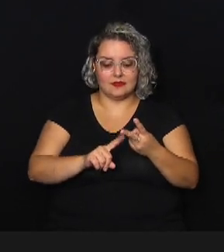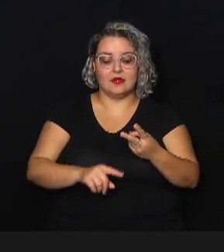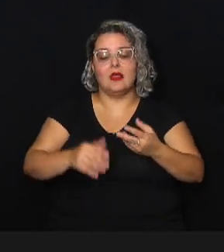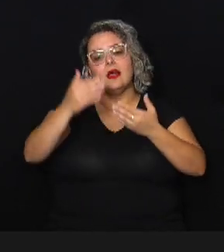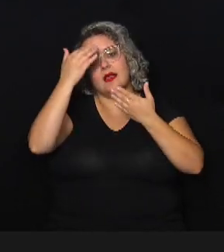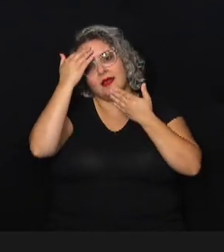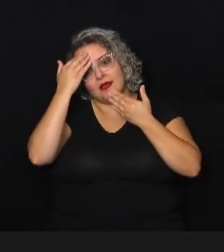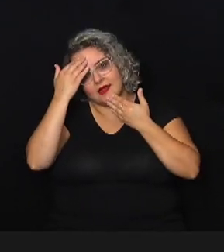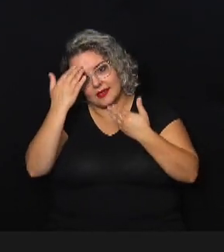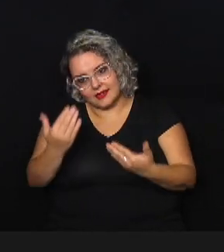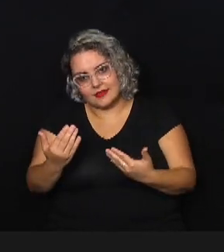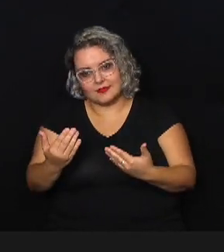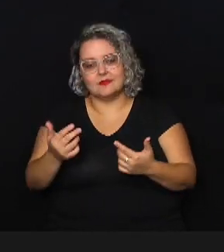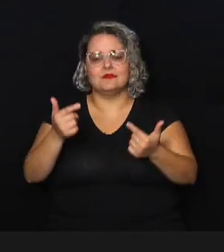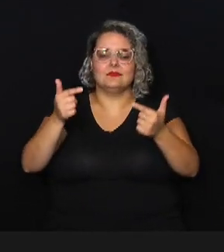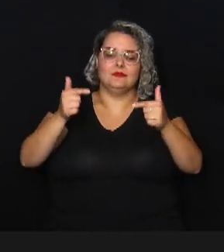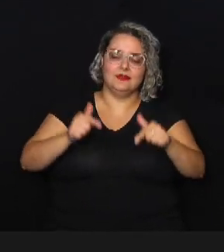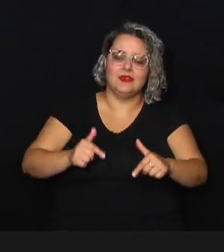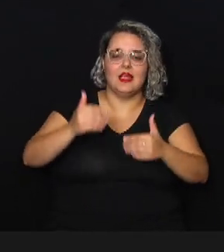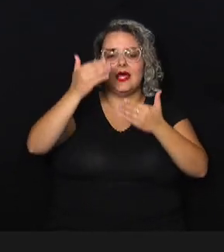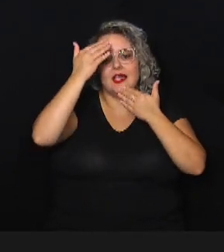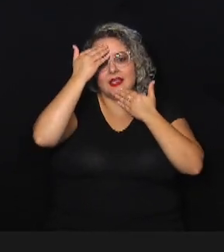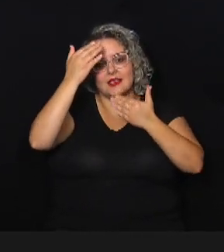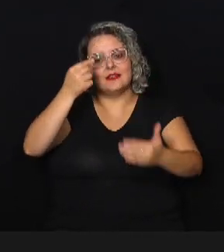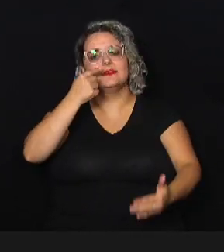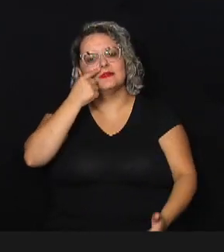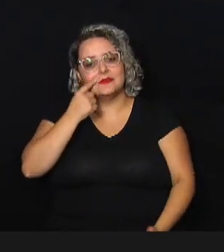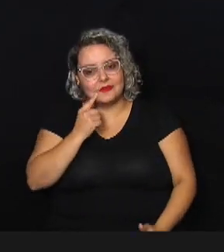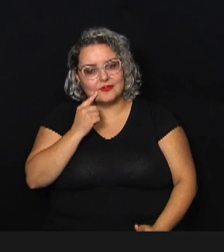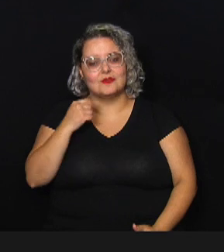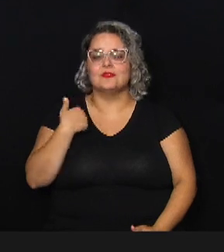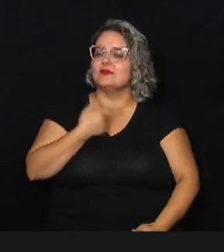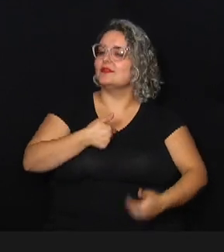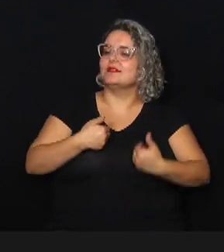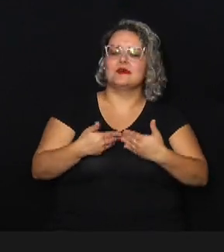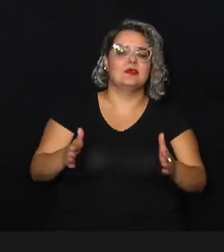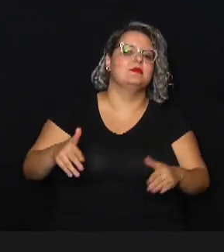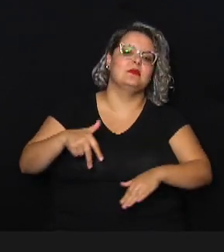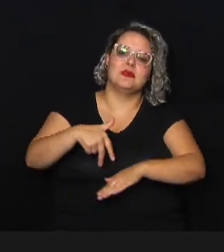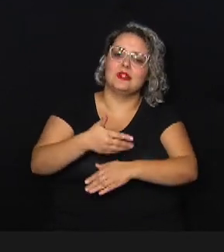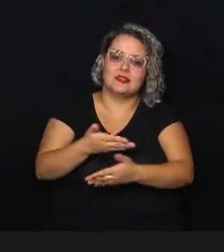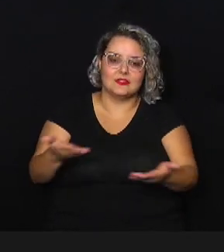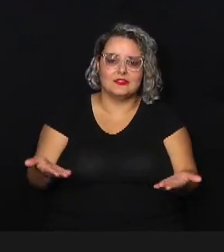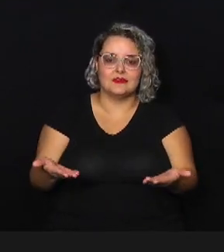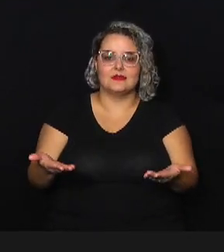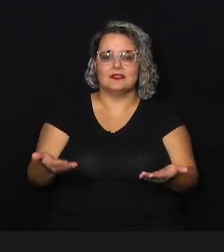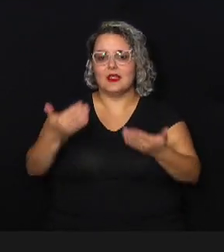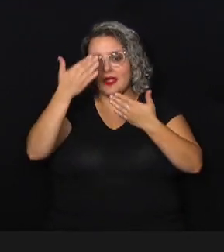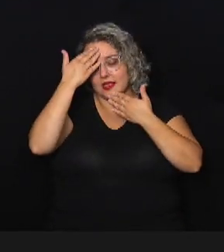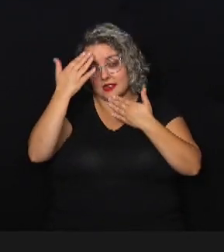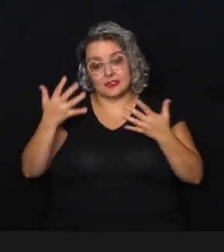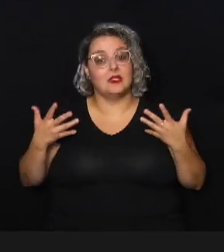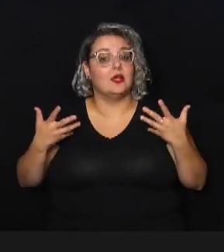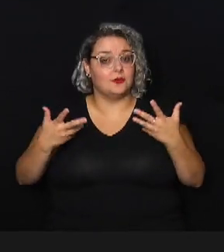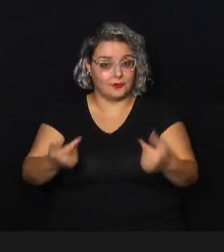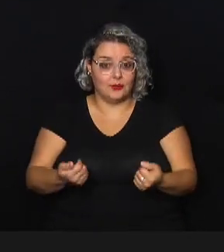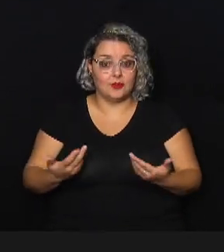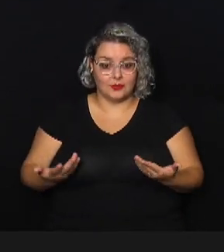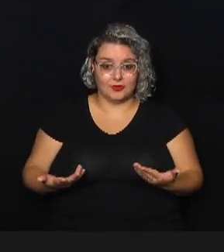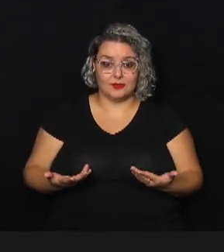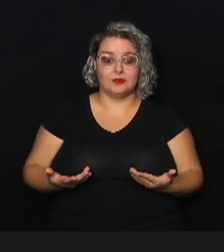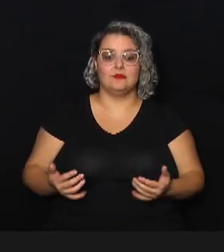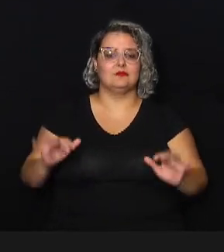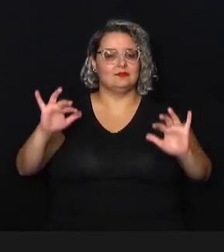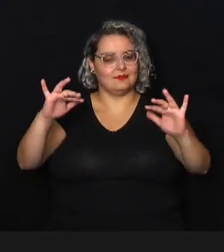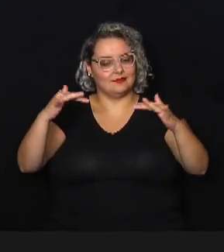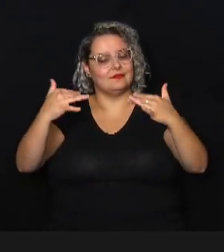agradecer o espaço, agradecer a Viviane, a gente está aqui à disposição, agradecer a todos pela